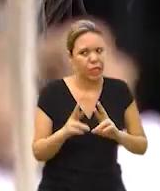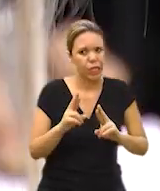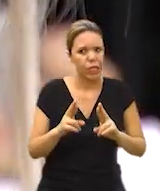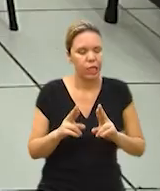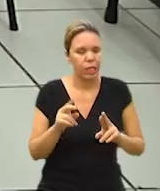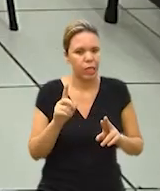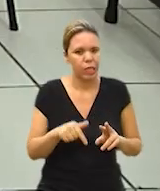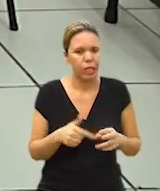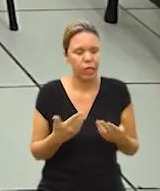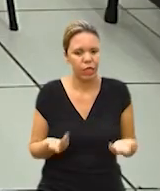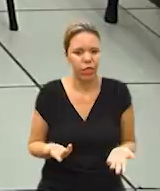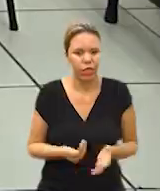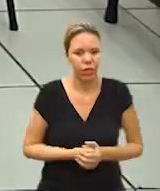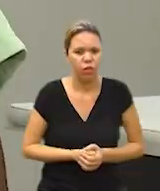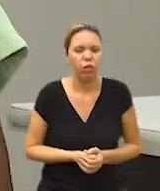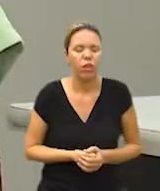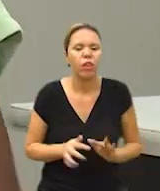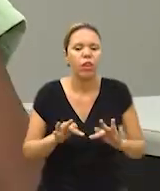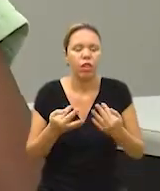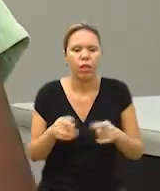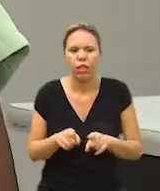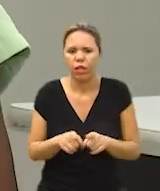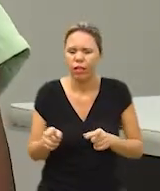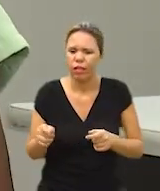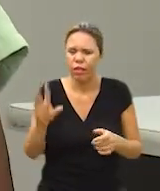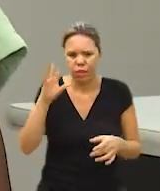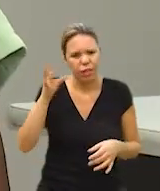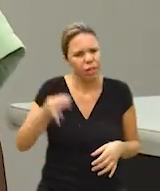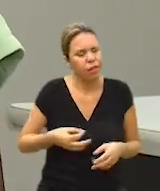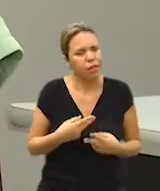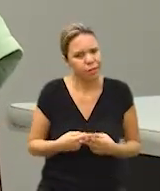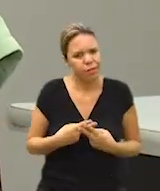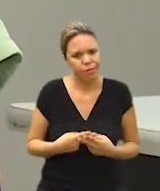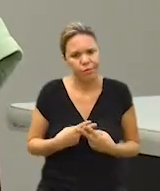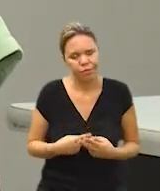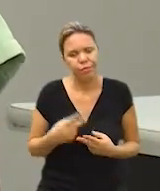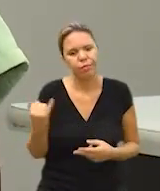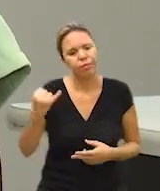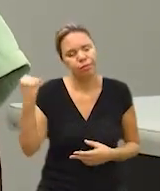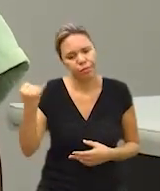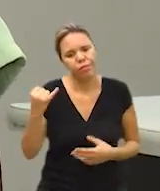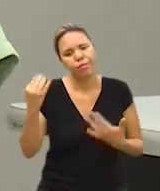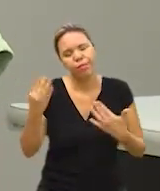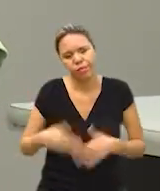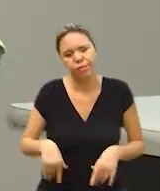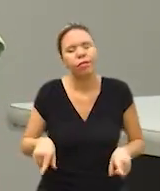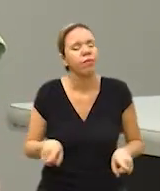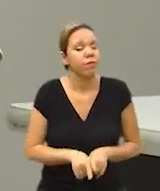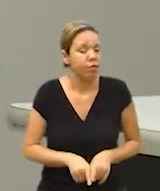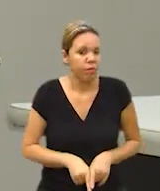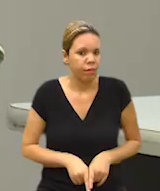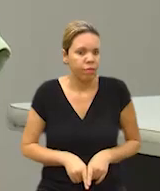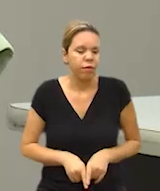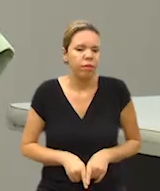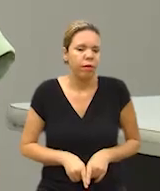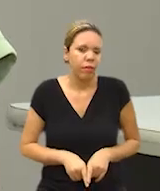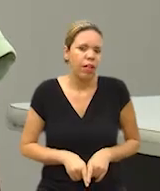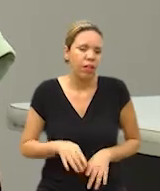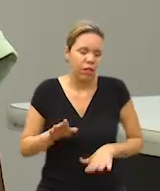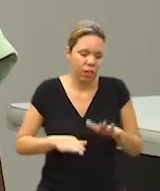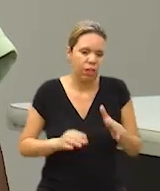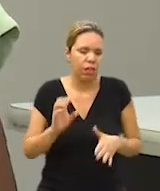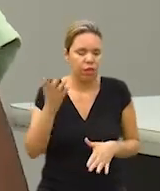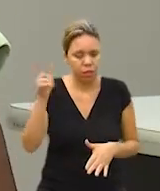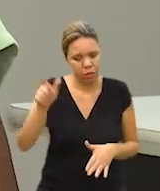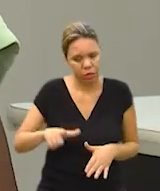acerca daquilo, uhum. né? A família também tem que entender essa importância da prova, mas também dos níveis de dificuldades